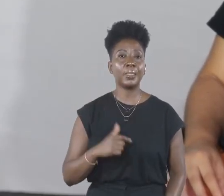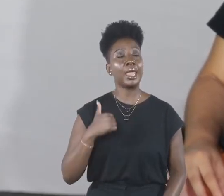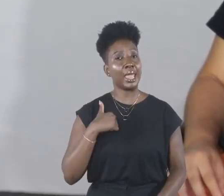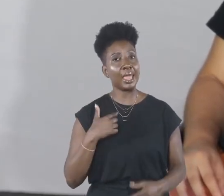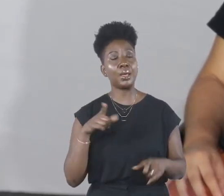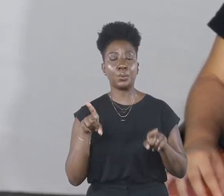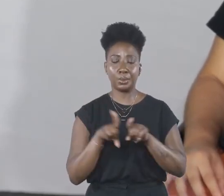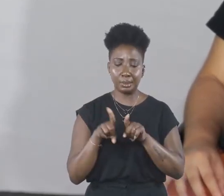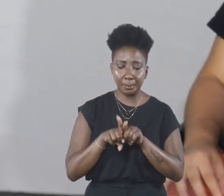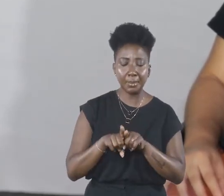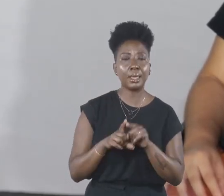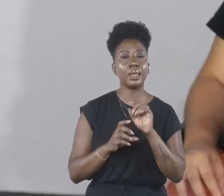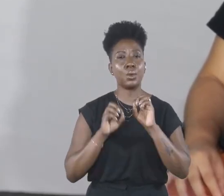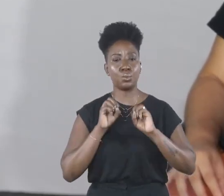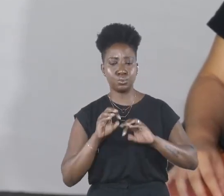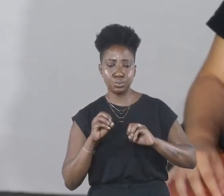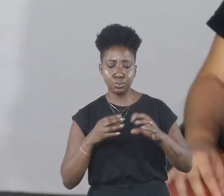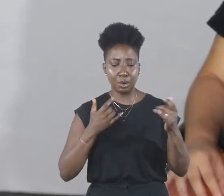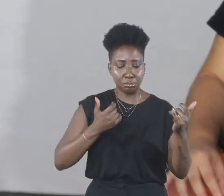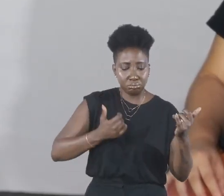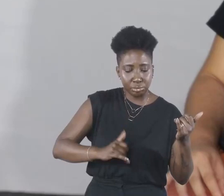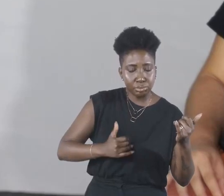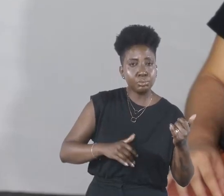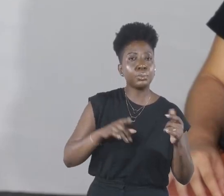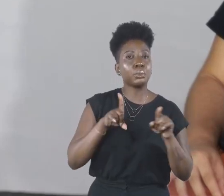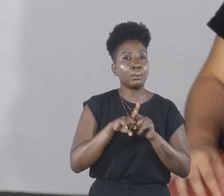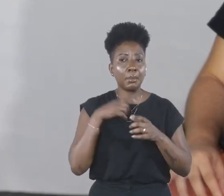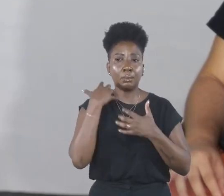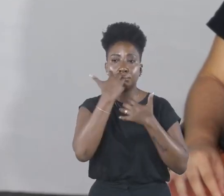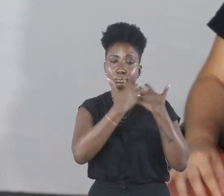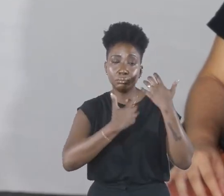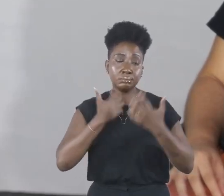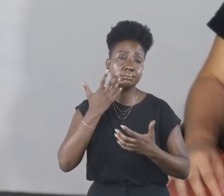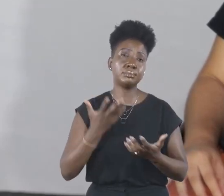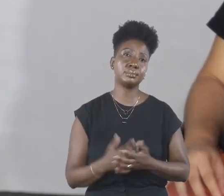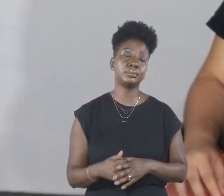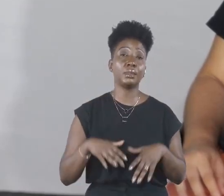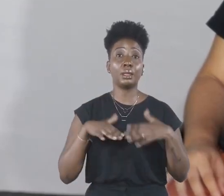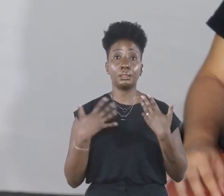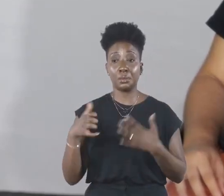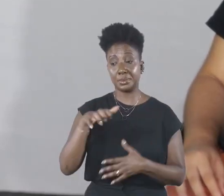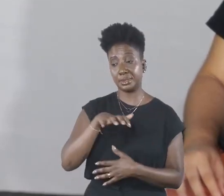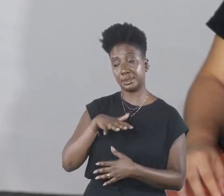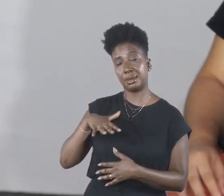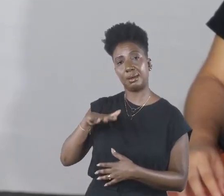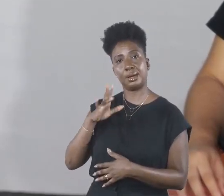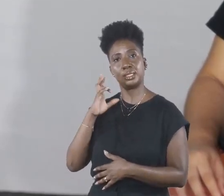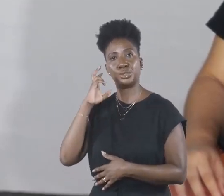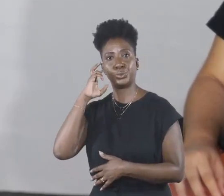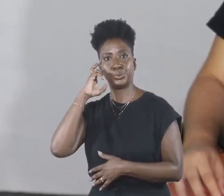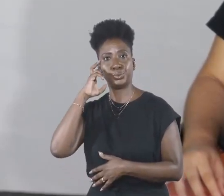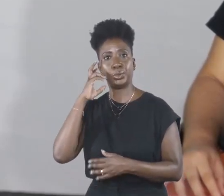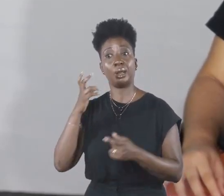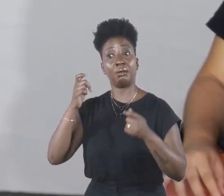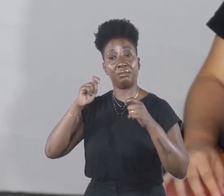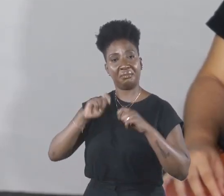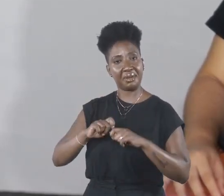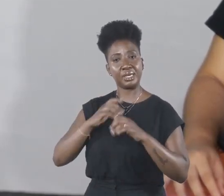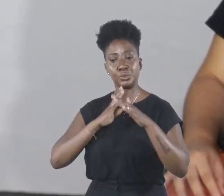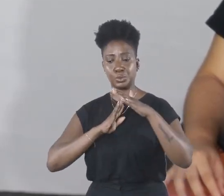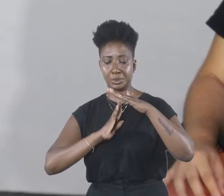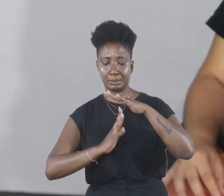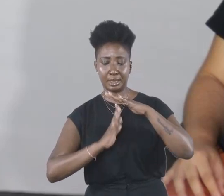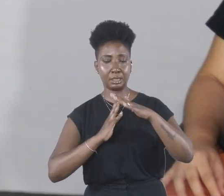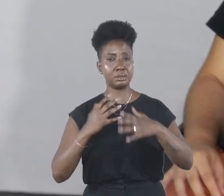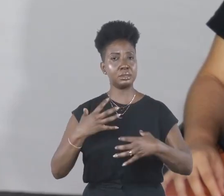vendo oficina, eu toco, eu produzi, eu sou produtor cultural, sou produtor musical. Então, essa parte de cultura é o que faz